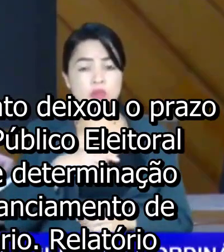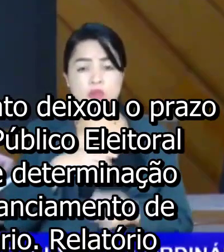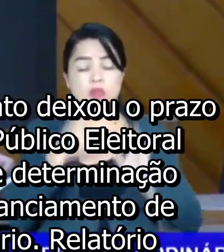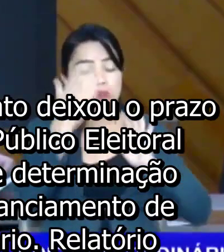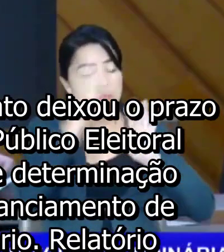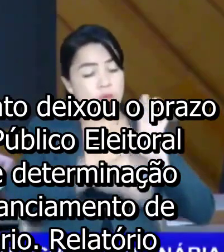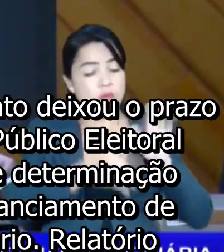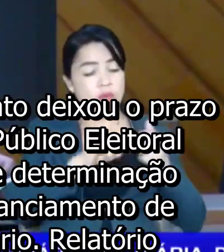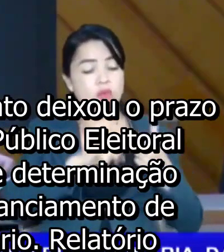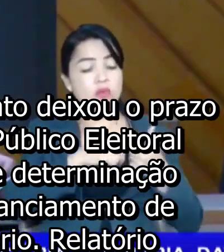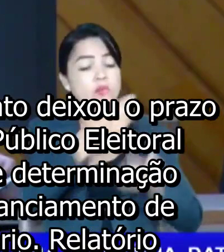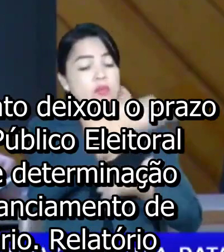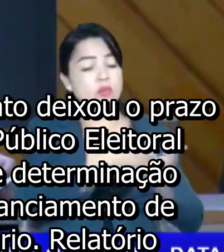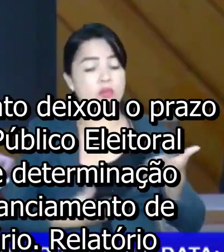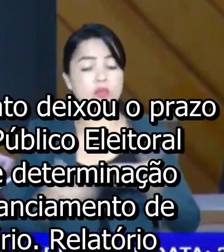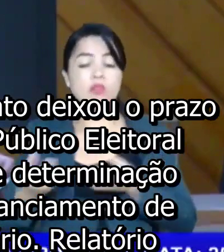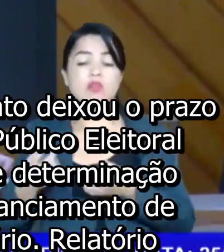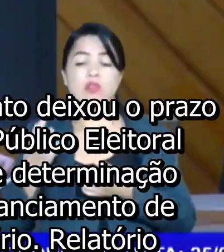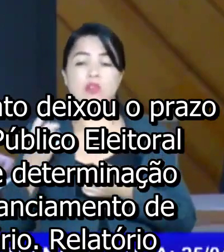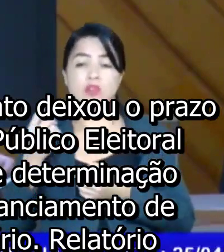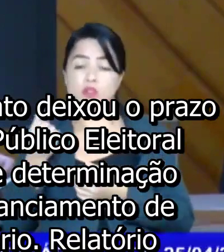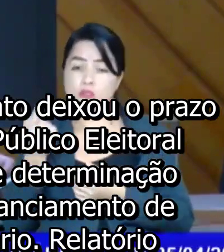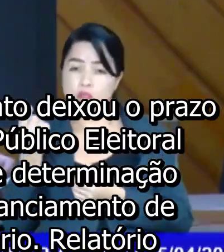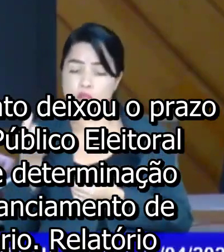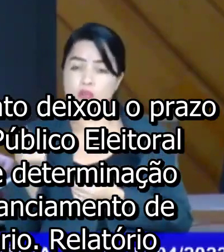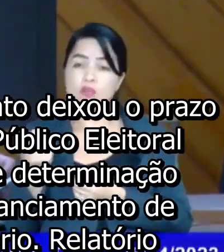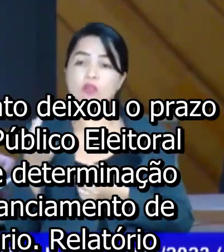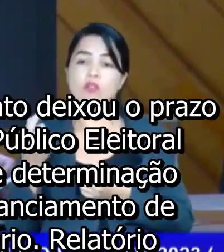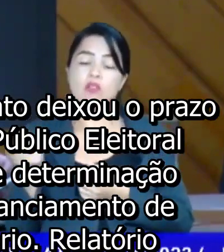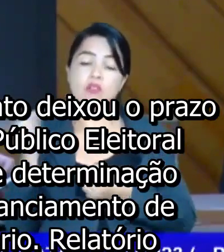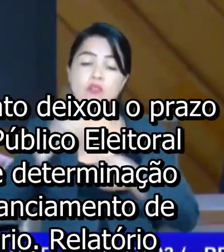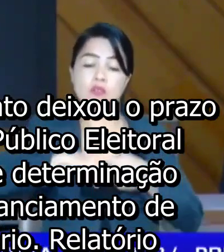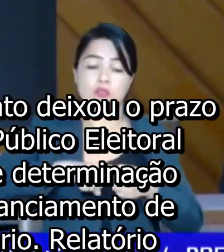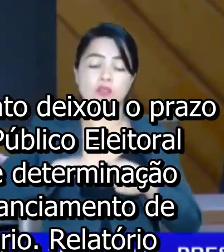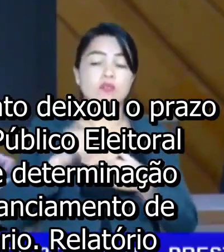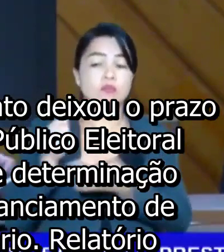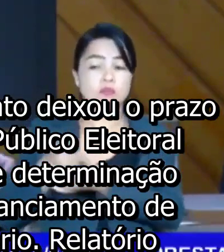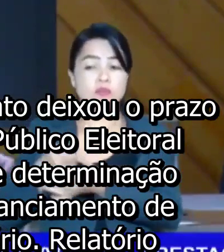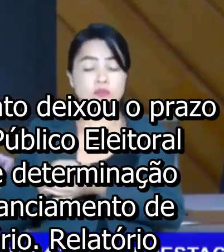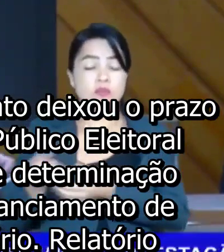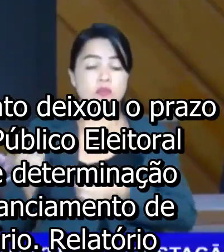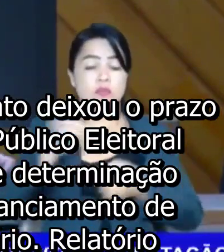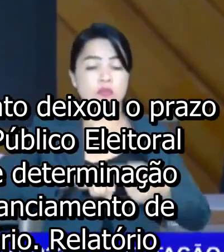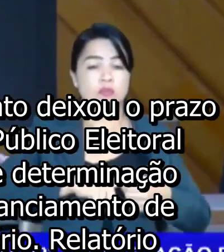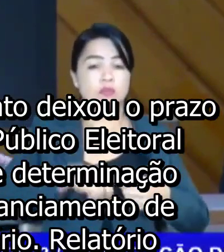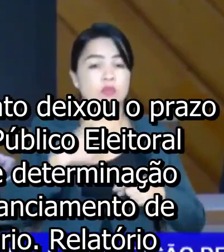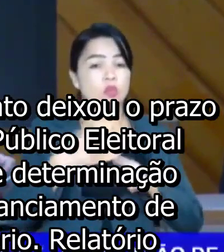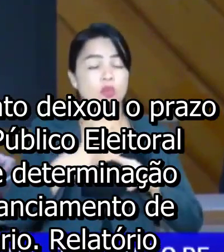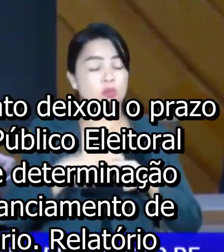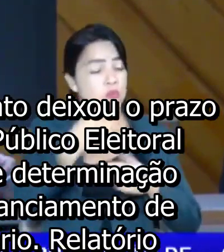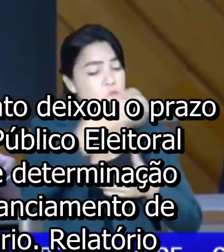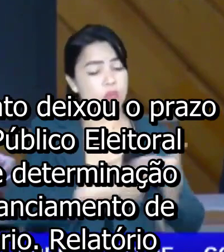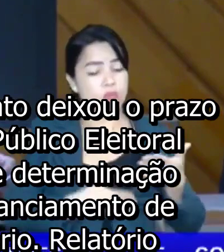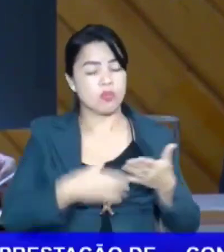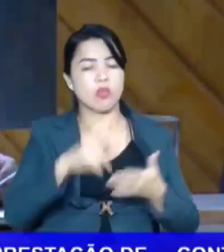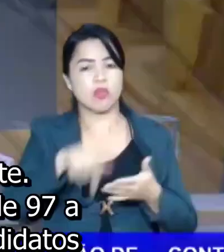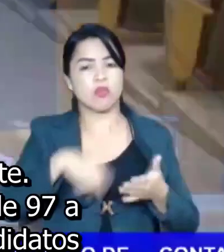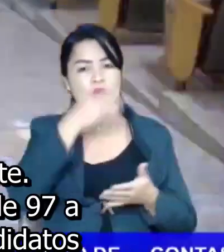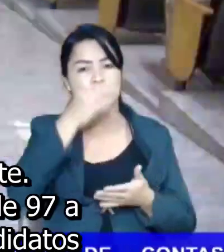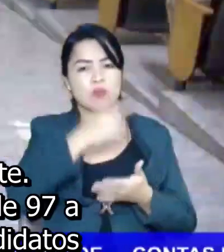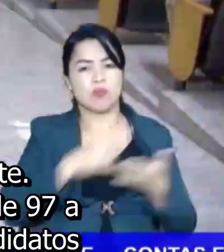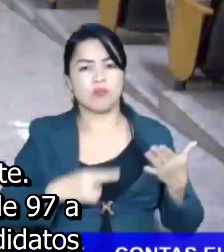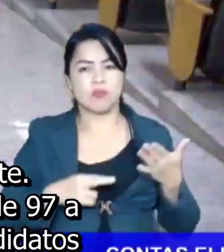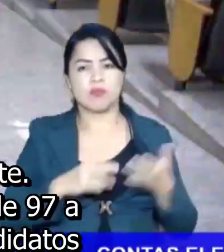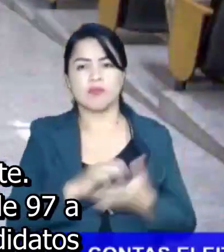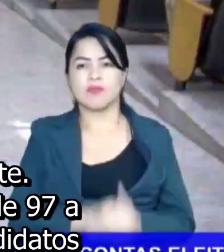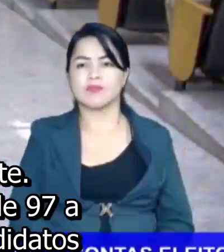e determinação da devolução do valor recebido do Fundo Especial de Financiamento de Campanha, cujo emprego não foi comprovado. É o relatório.